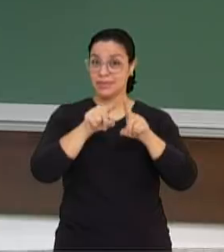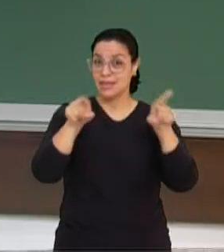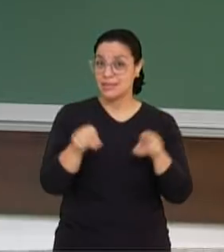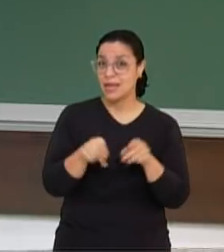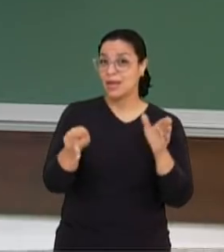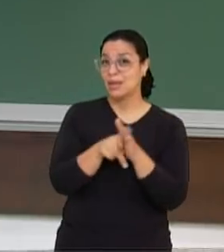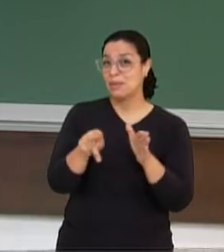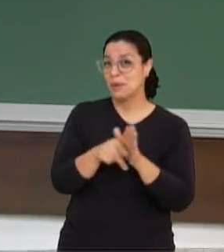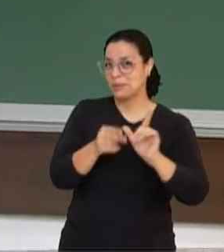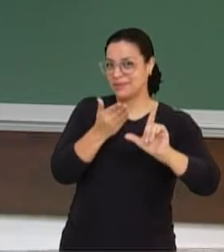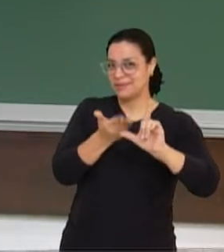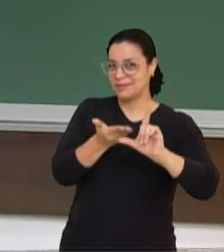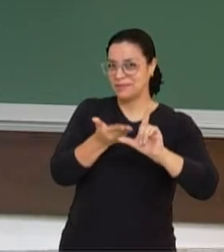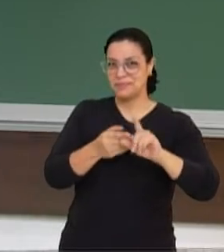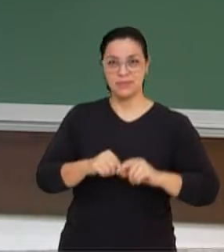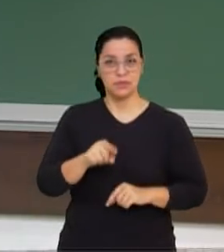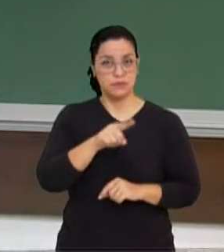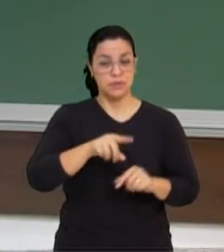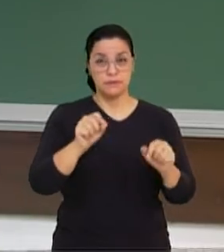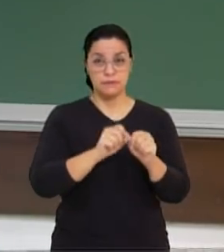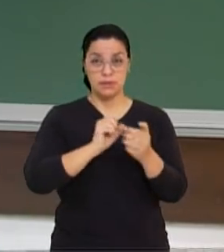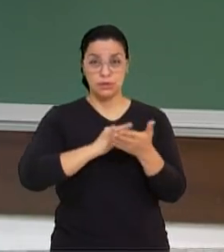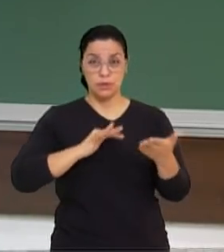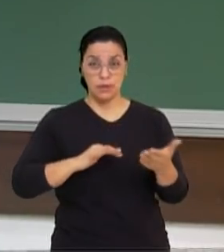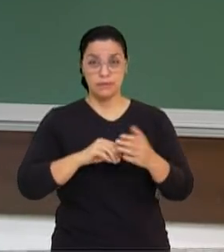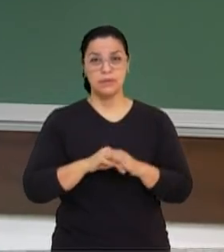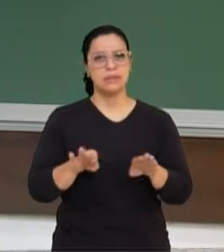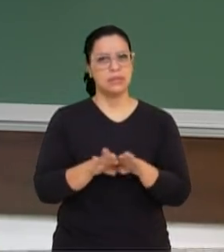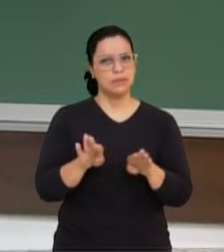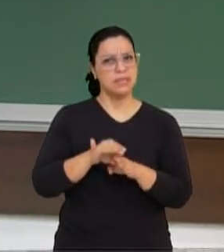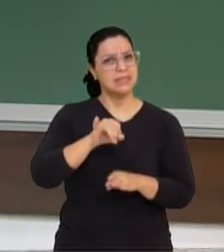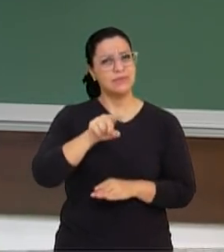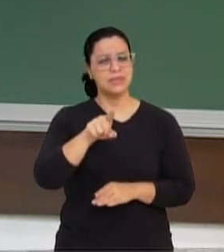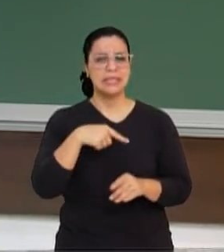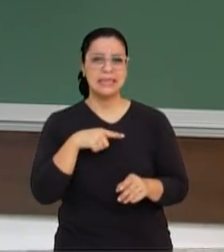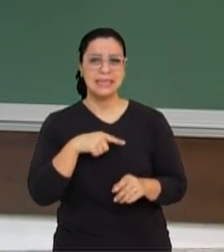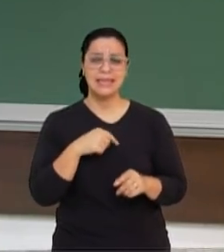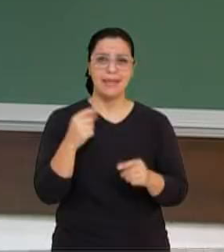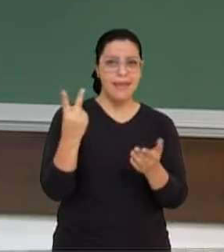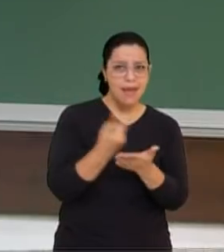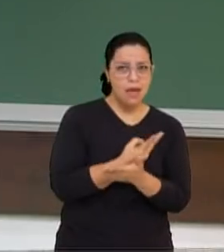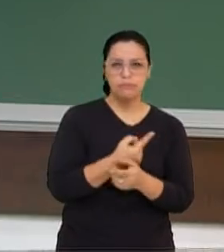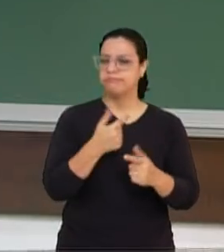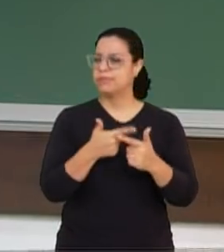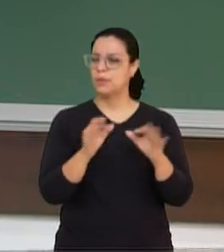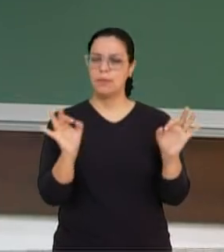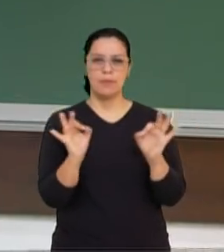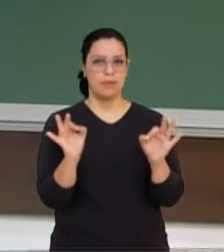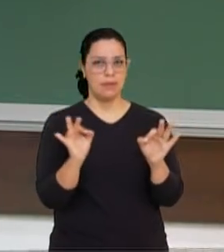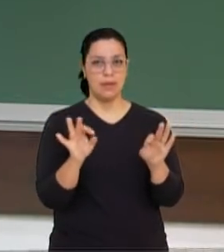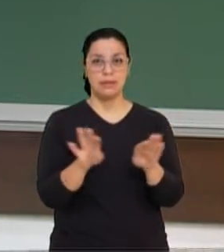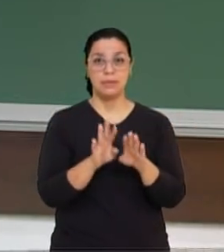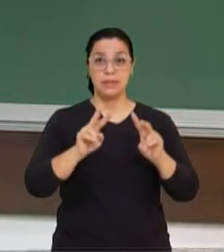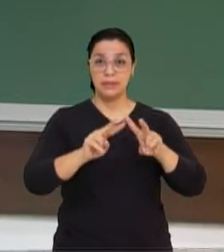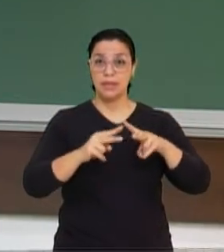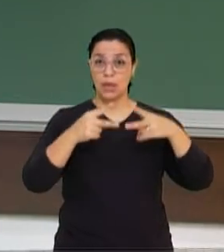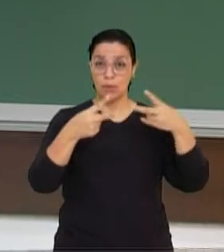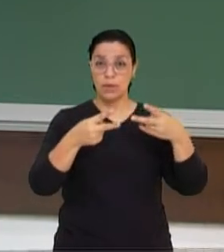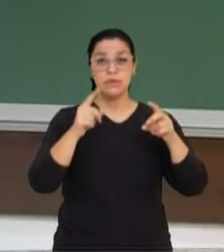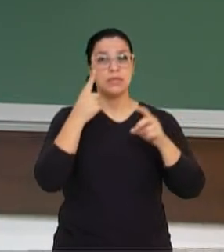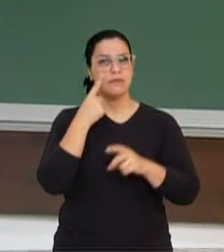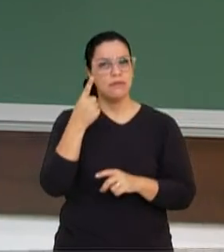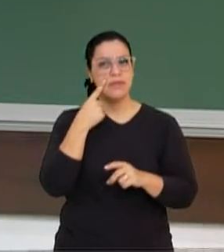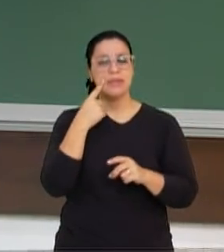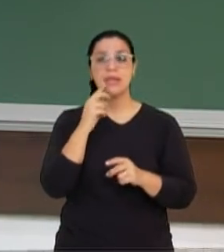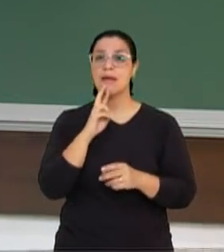vocês, na sala do Classroom, tá bom? Façam as atividades. Se você errar, não tem problema, tem um link que você acessa e tem